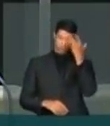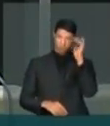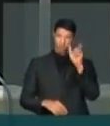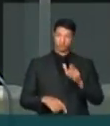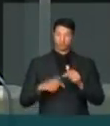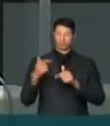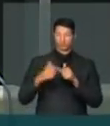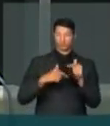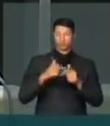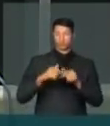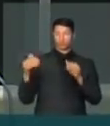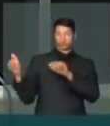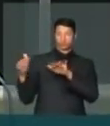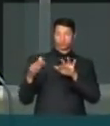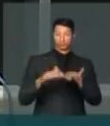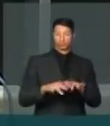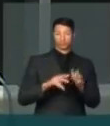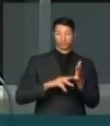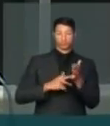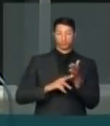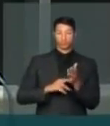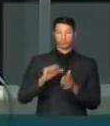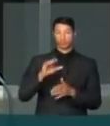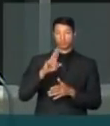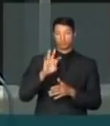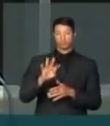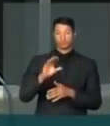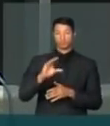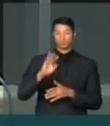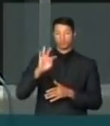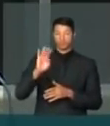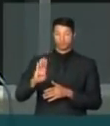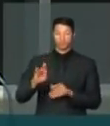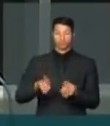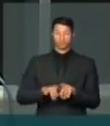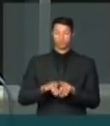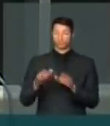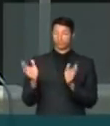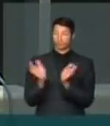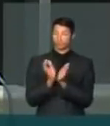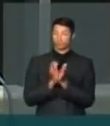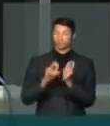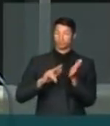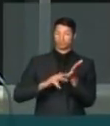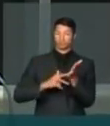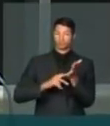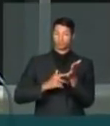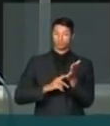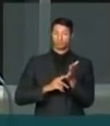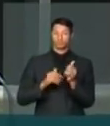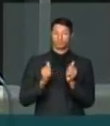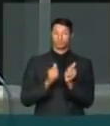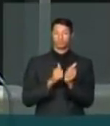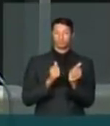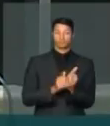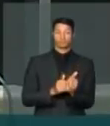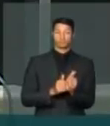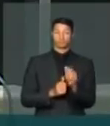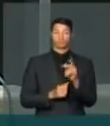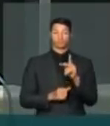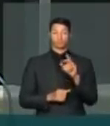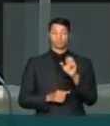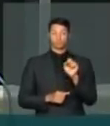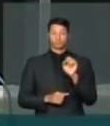e trabalhadoras, centrais, CUT e CTB, e segmento sindical, o segmento sindical do